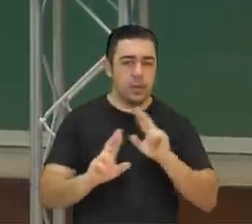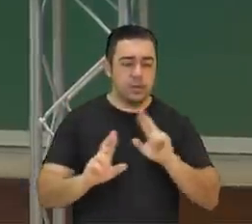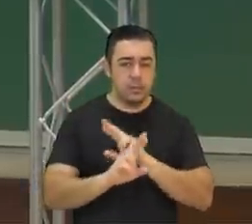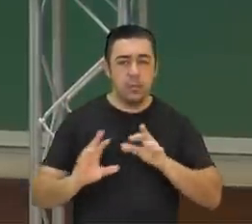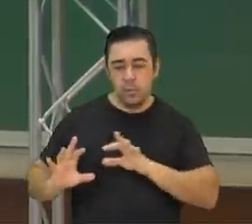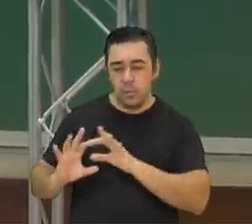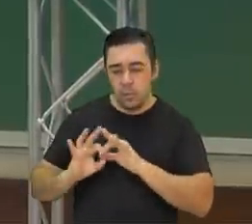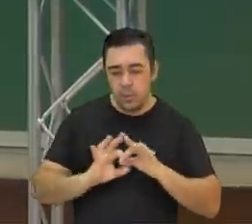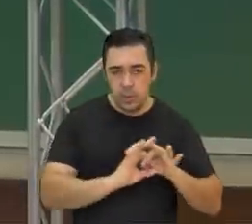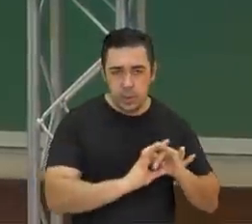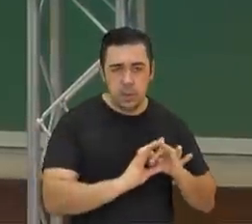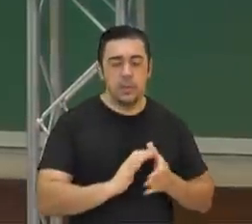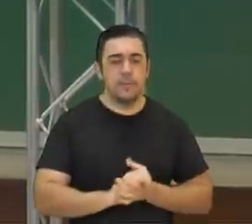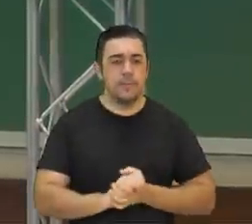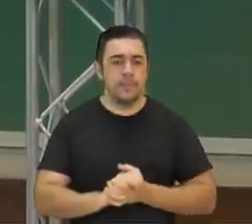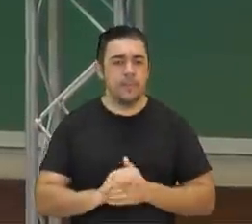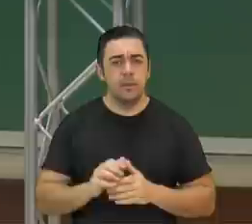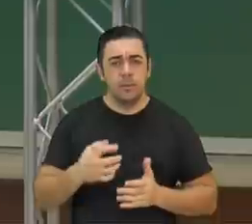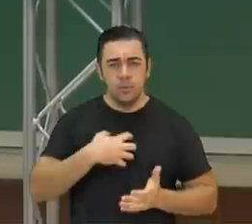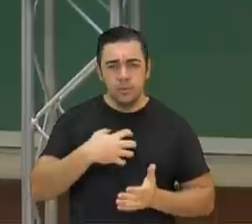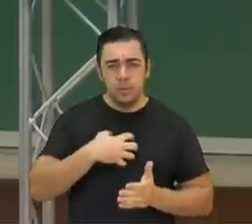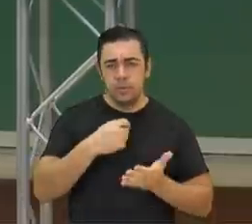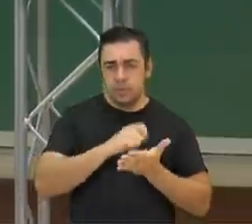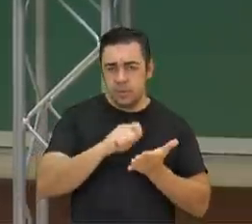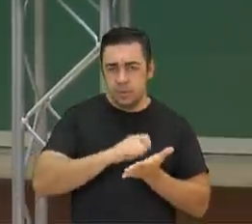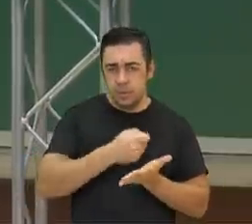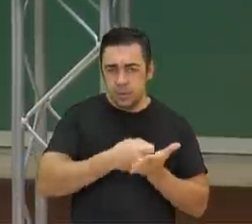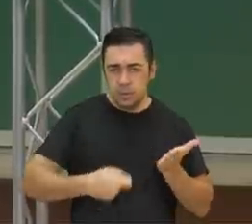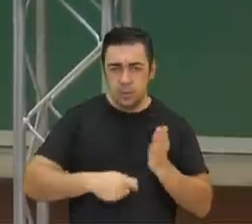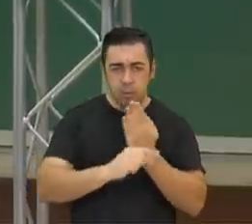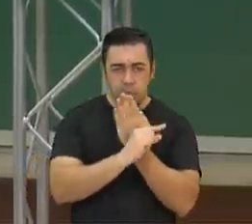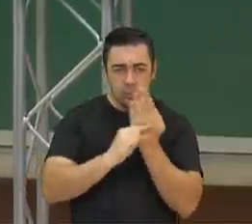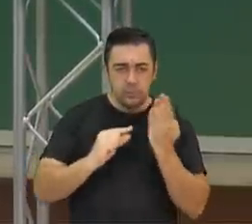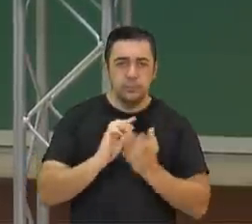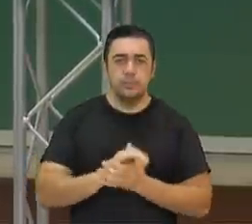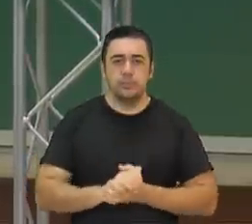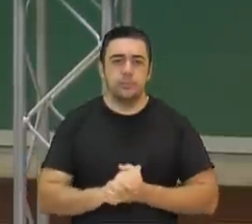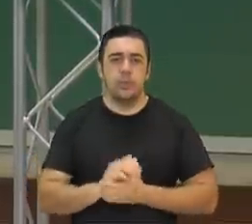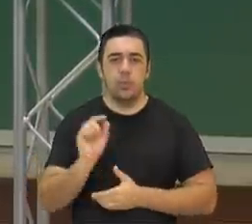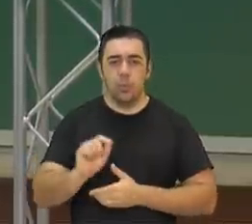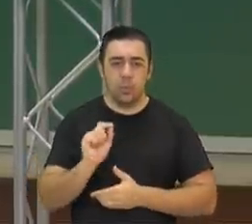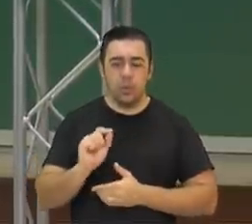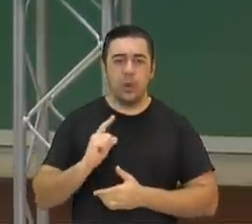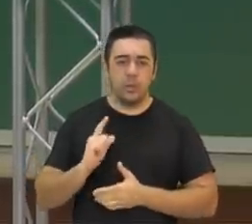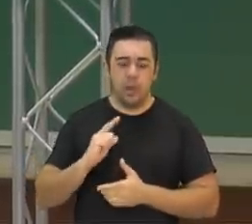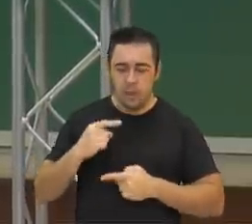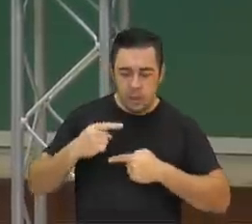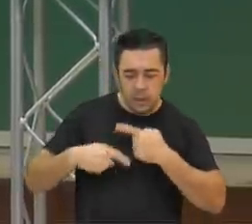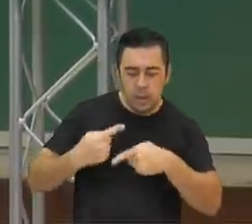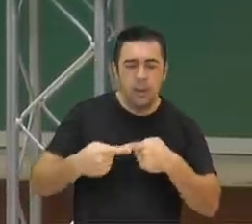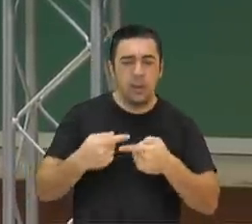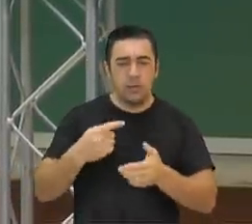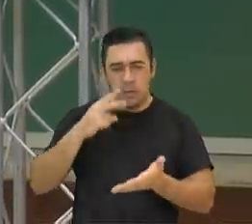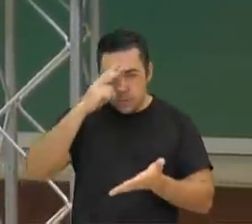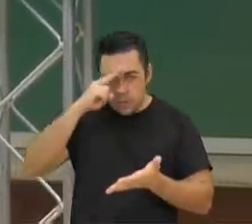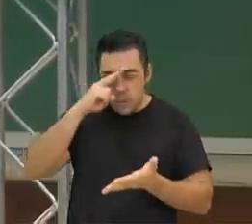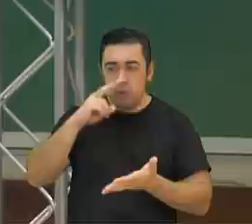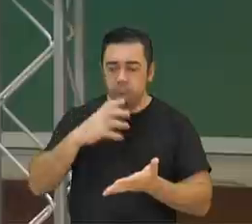coerência, o estilo de escrita dos escritores, a expectativa que o enredo causou nos